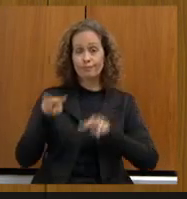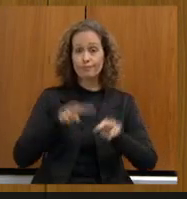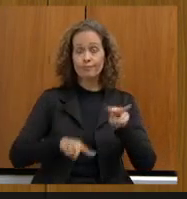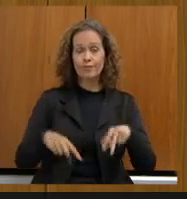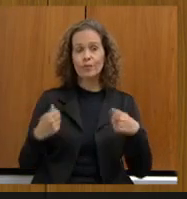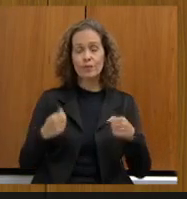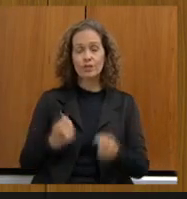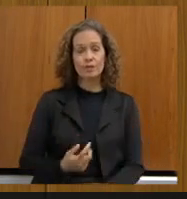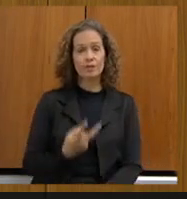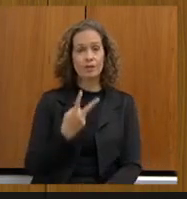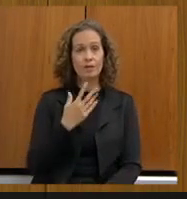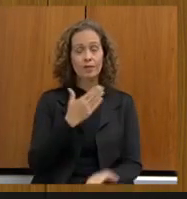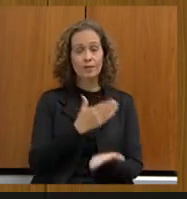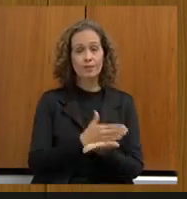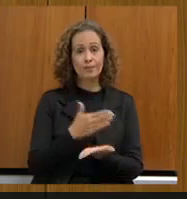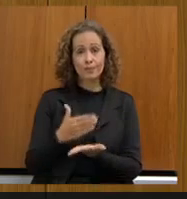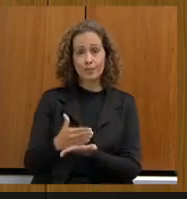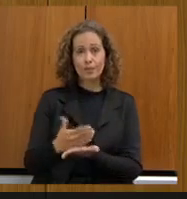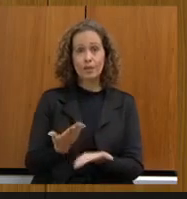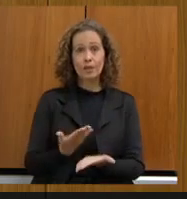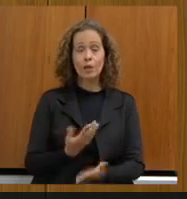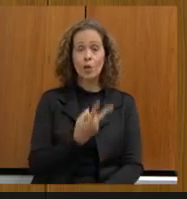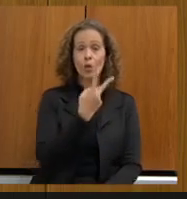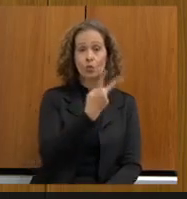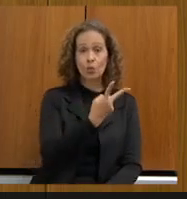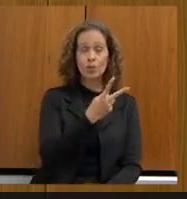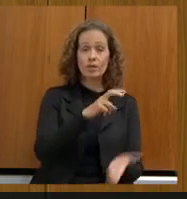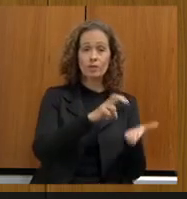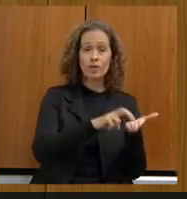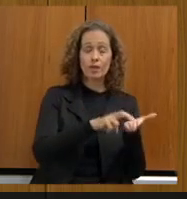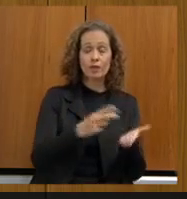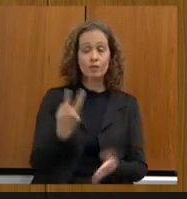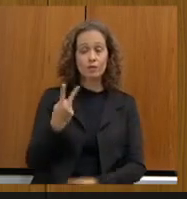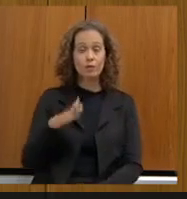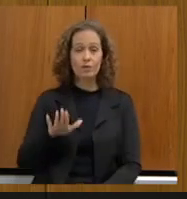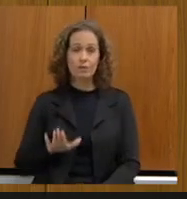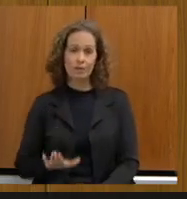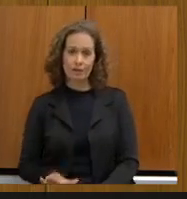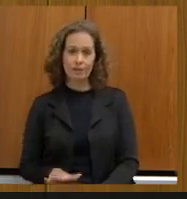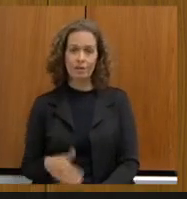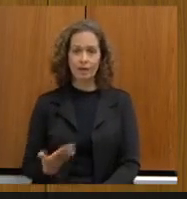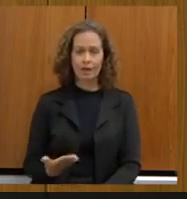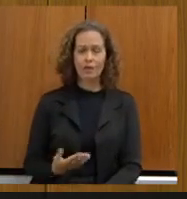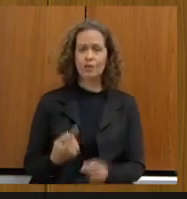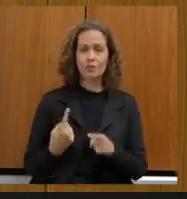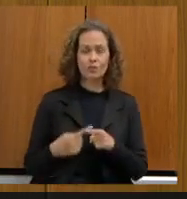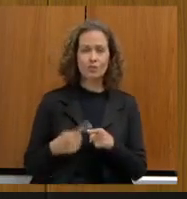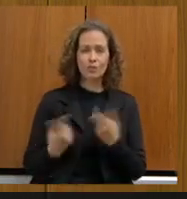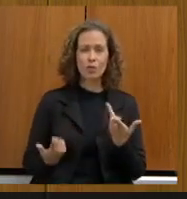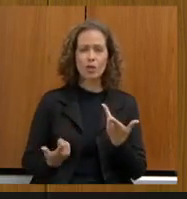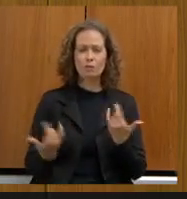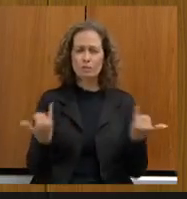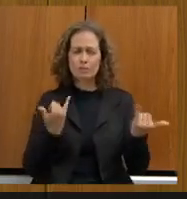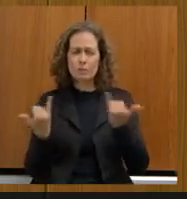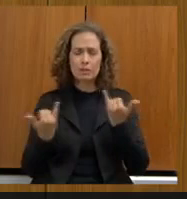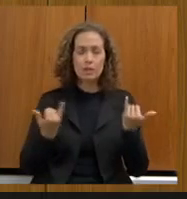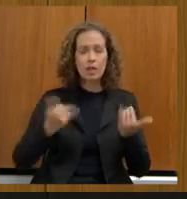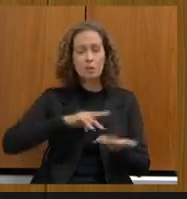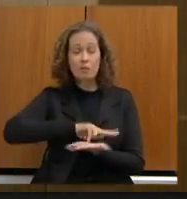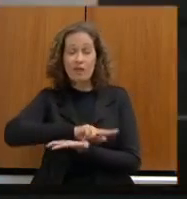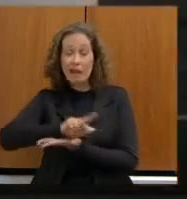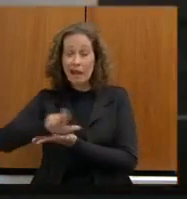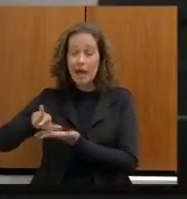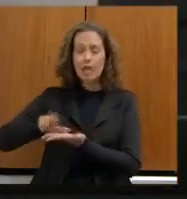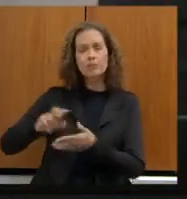etapas duas autoridades pela manhã e duas autoridades na parte da tarde diante da complexidade dos temas e da